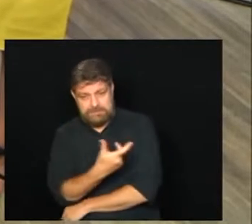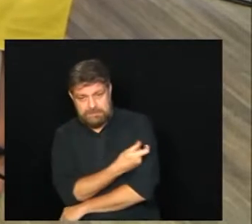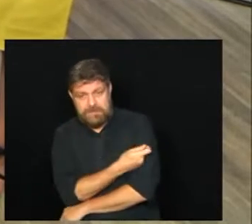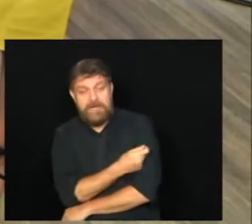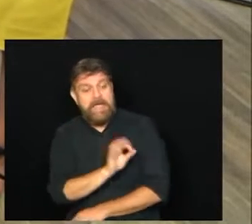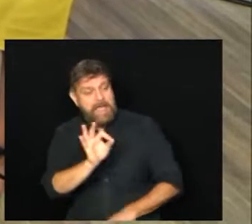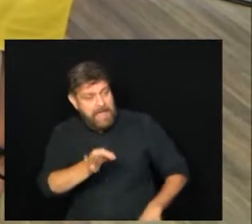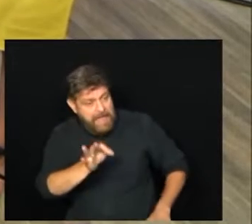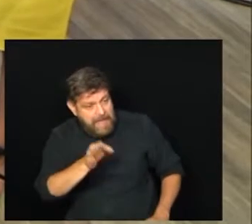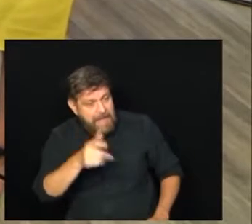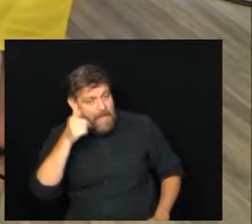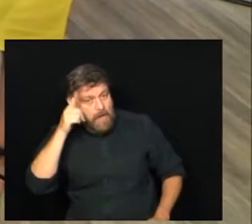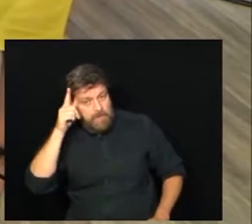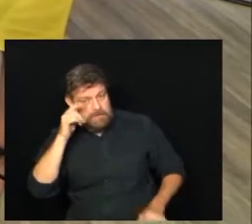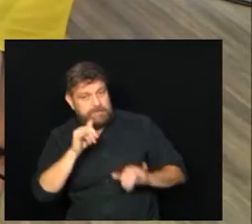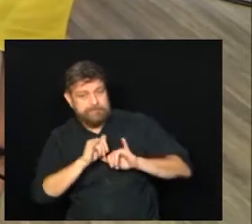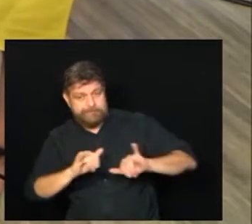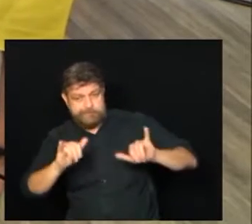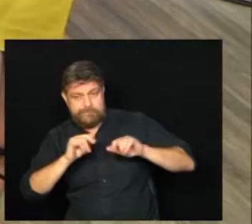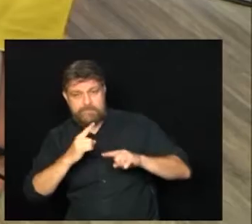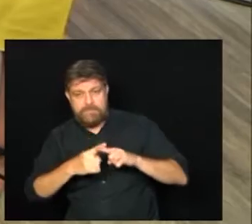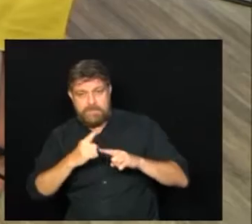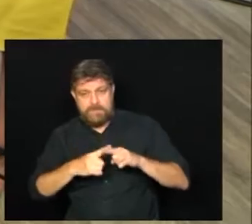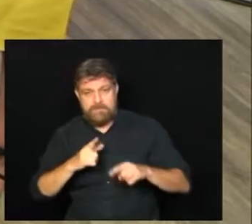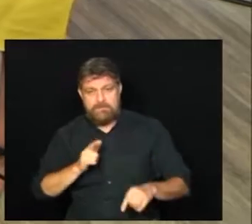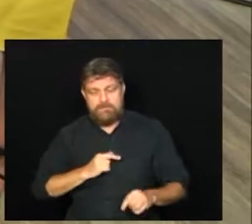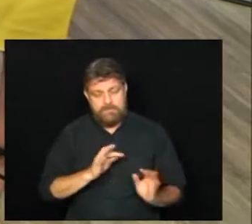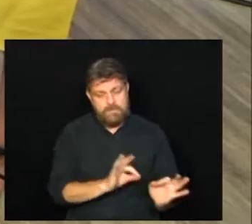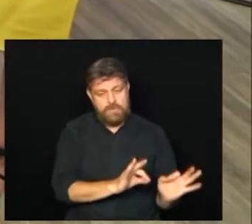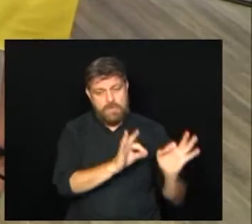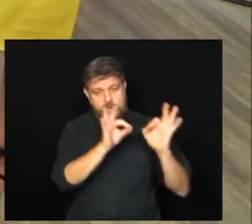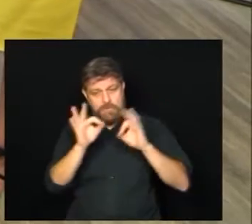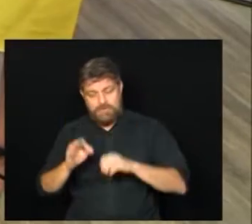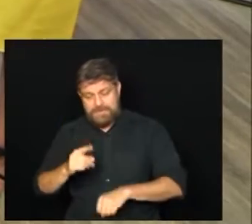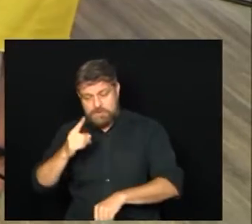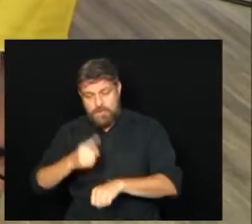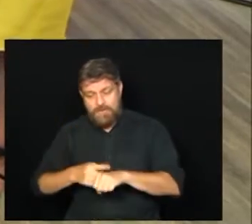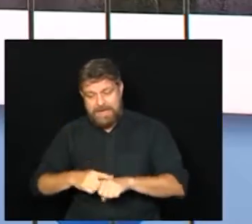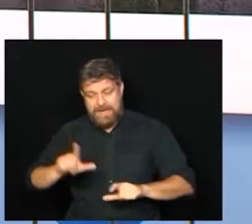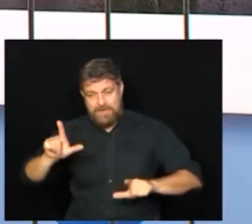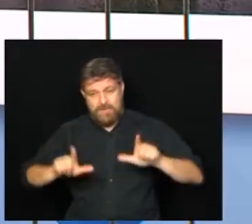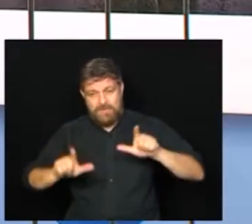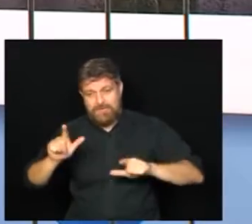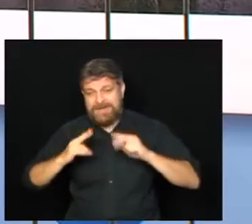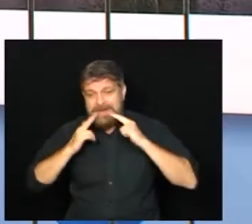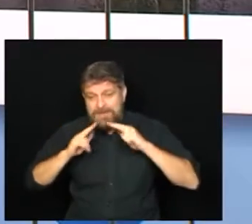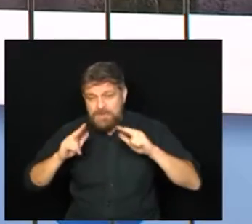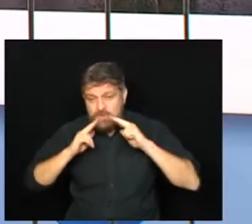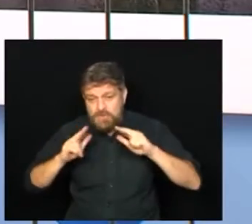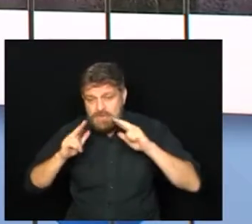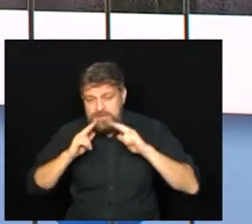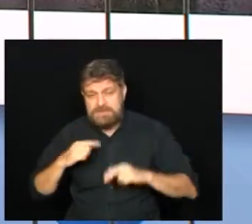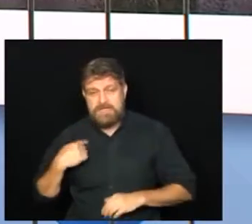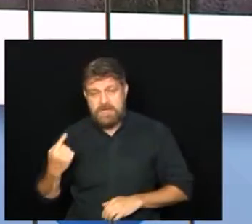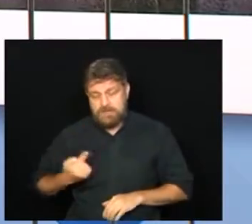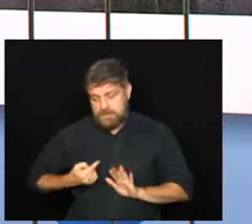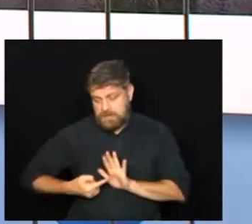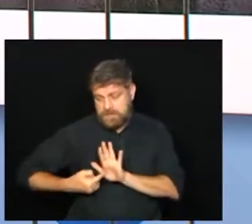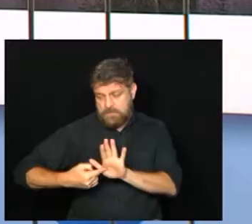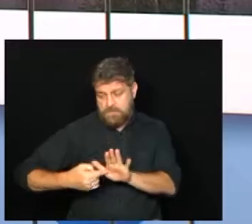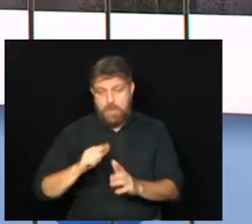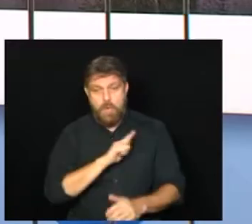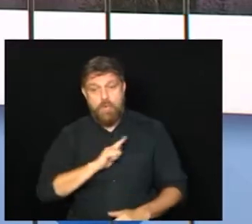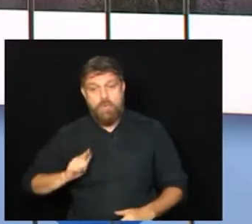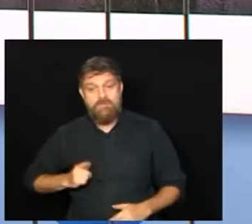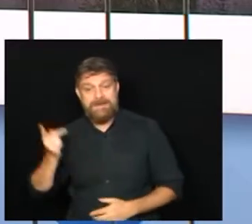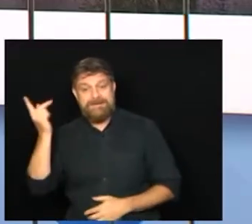a gente já adiantou aqui porque essa coletiva foi durante o Câmara Notícia e a gente traz os detalhes agora. O anúncio feito pelo